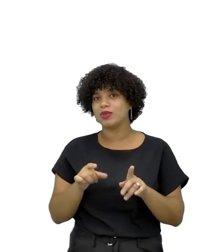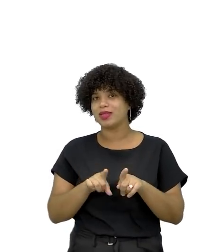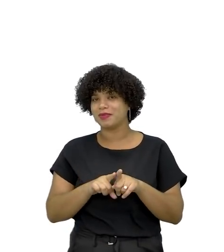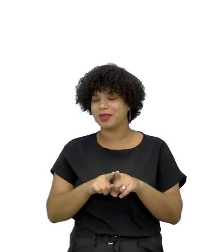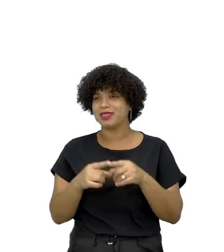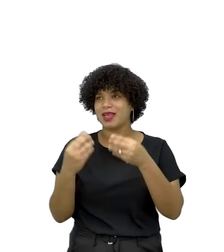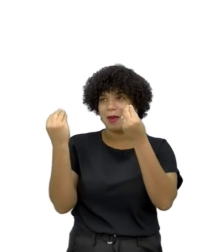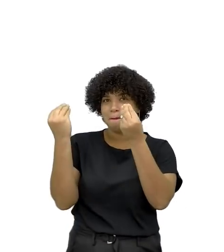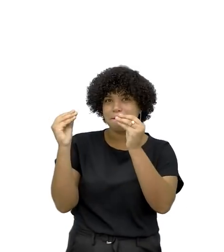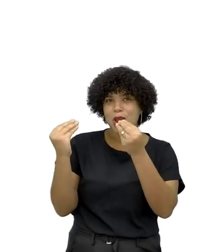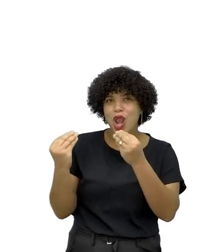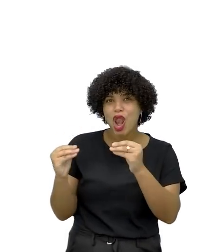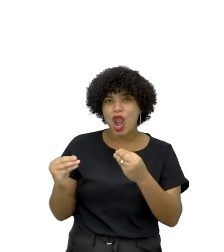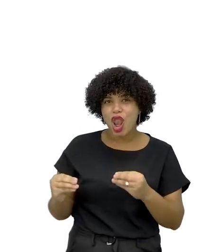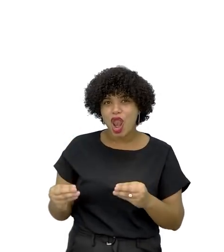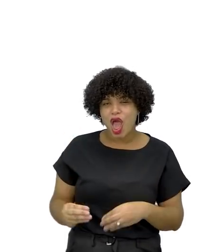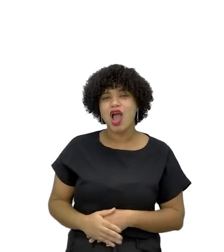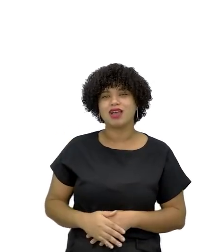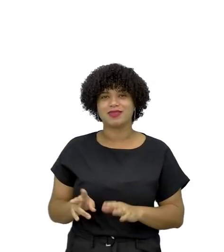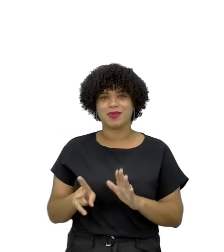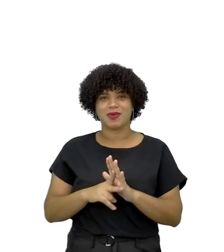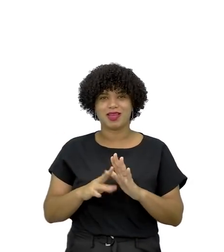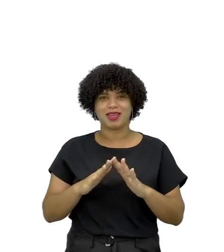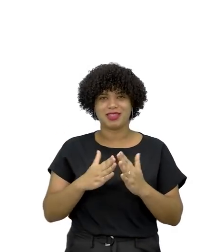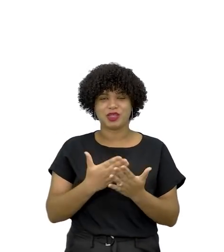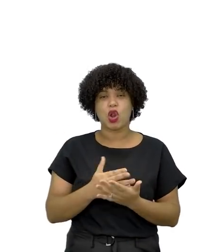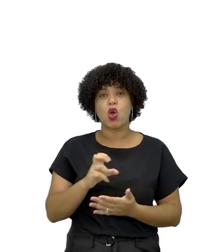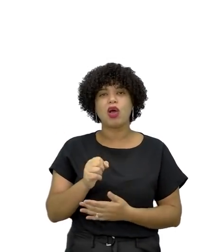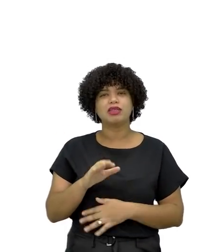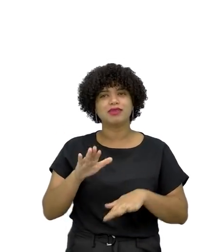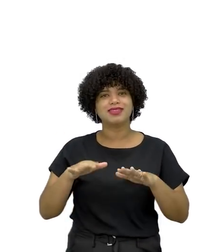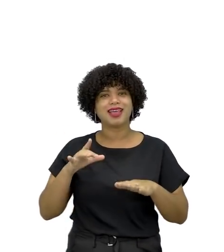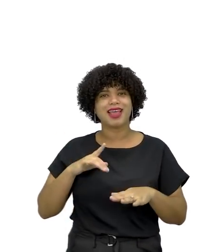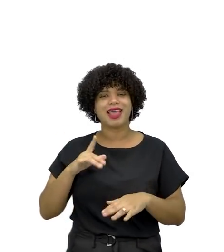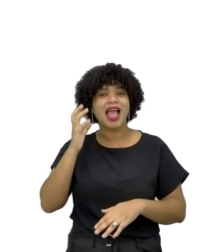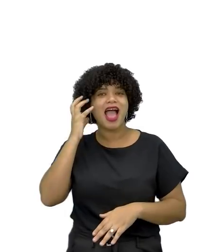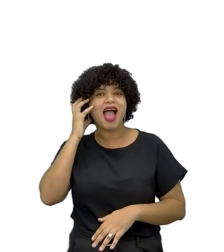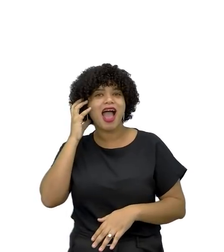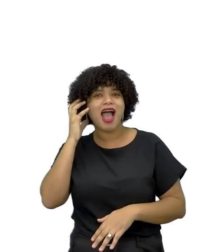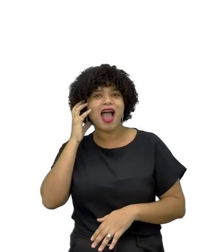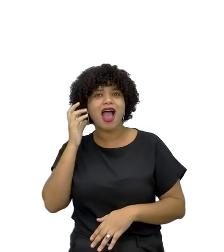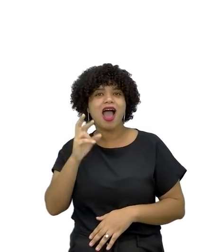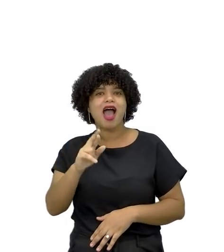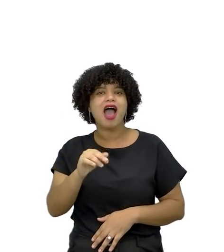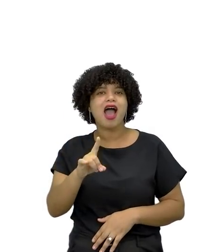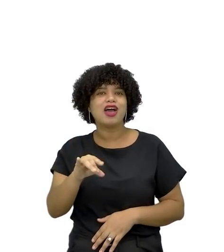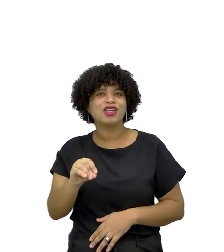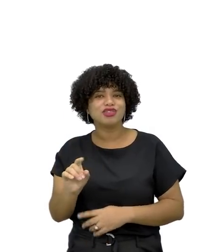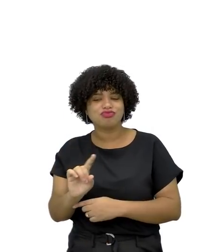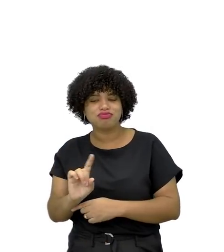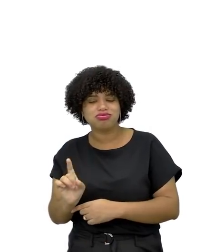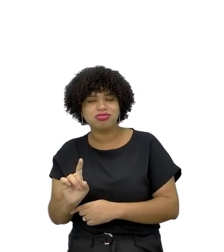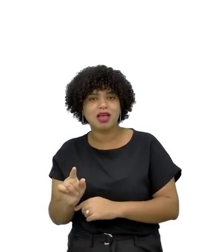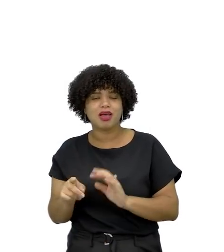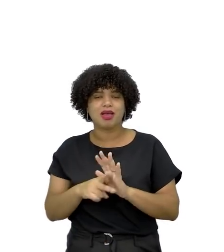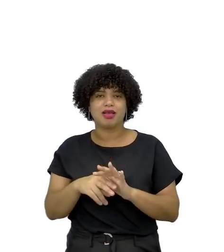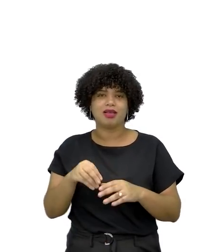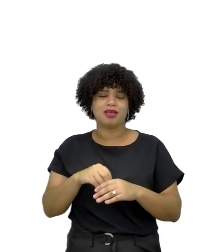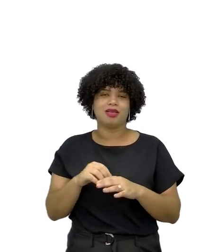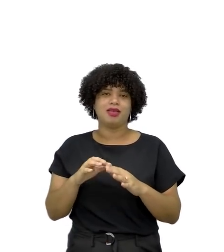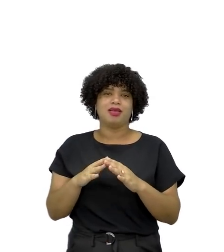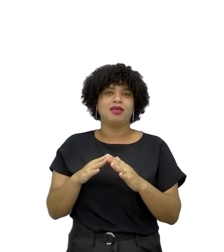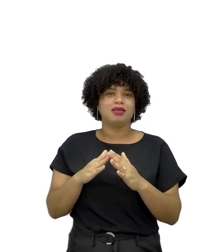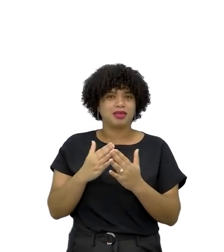escola, na rádio, né, da escola, se eles conseguirem levar isso para toda a escola, né, contando